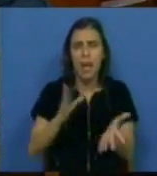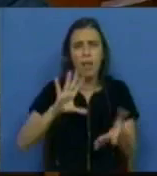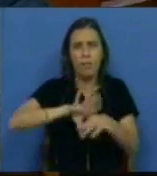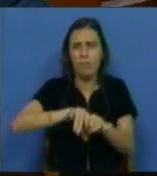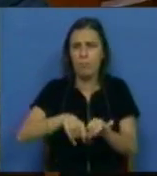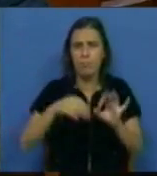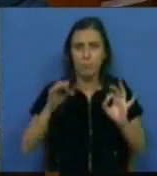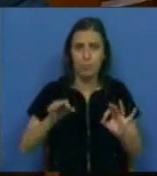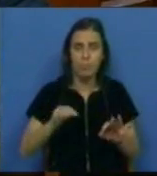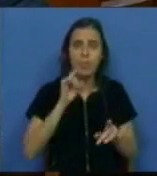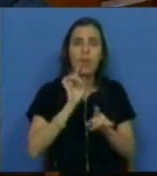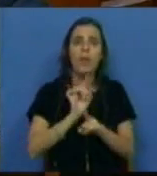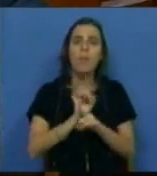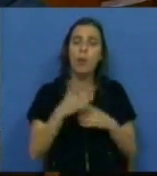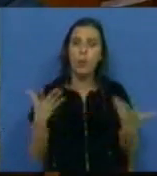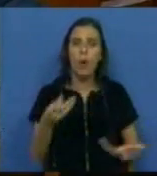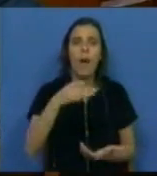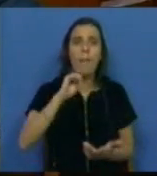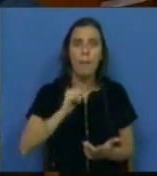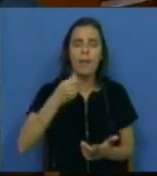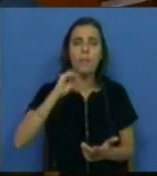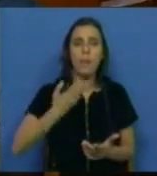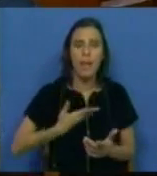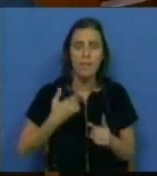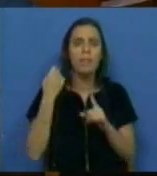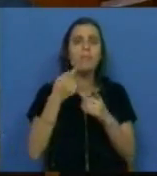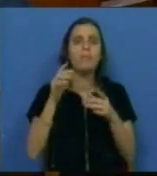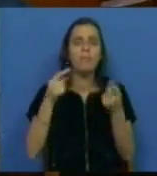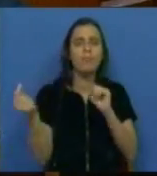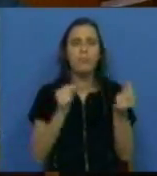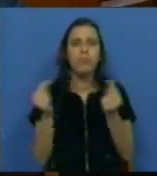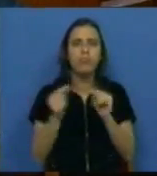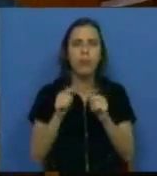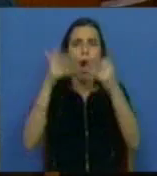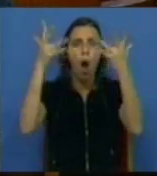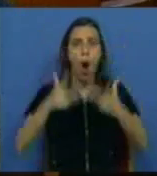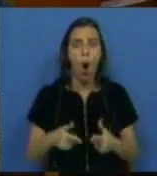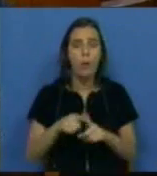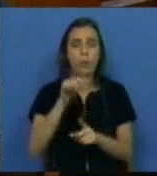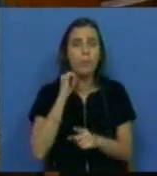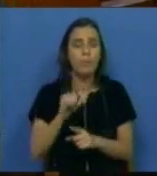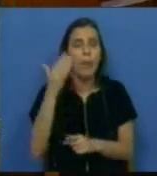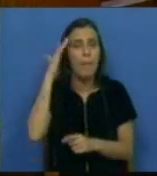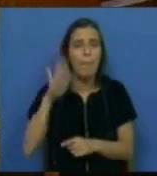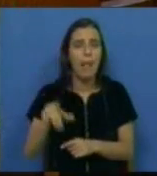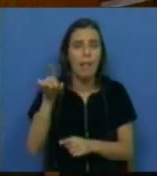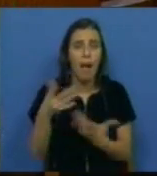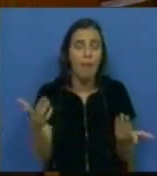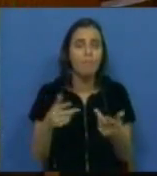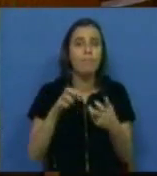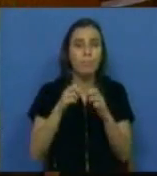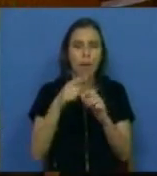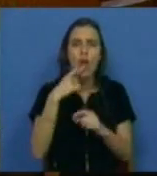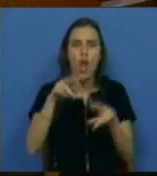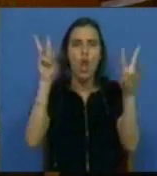desastre, aquilo pelo qual PS e PSD se debateram neste orçamento com o beneplácito de Belém. Este desastre